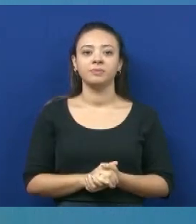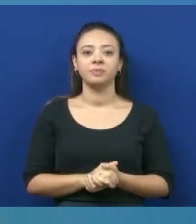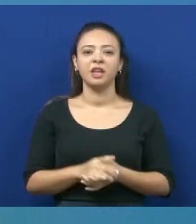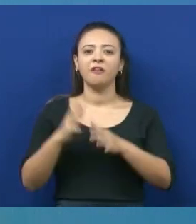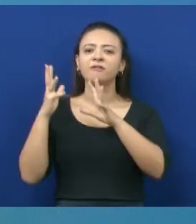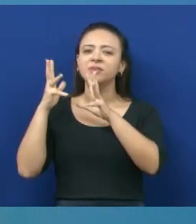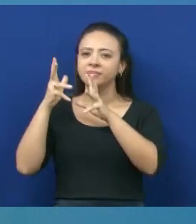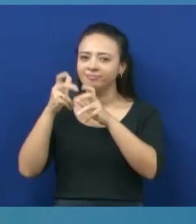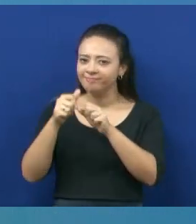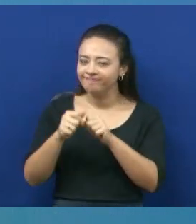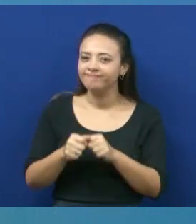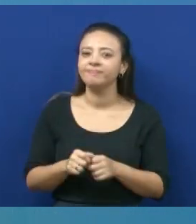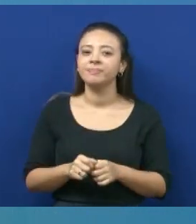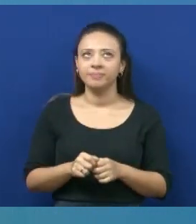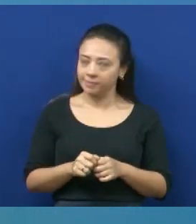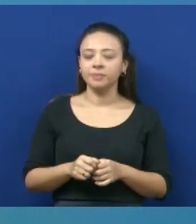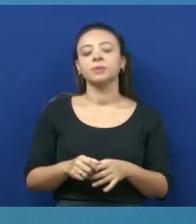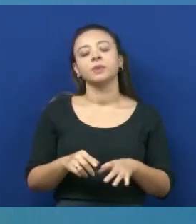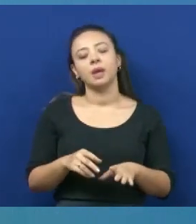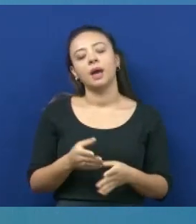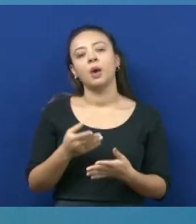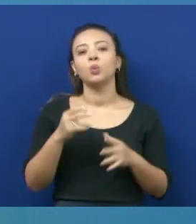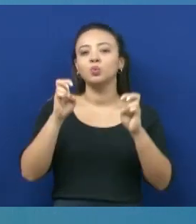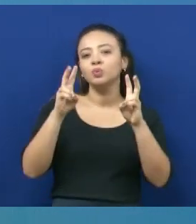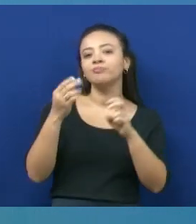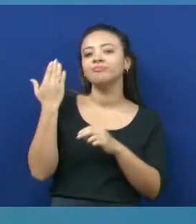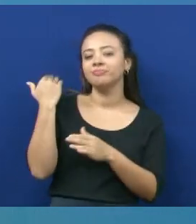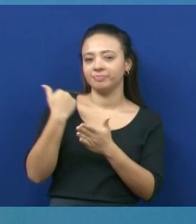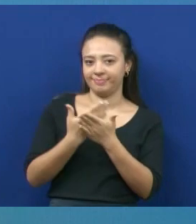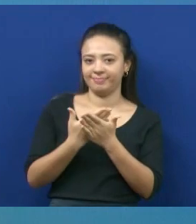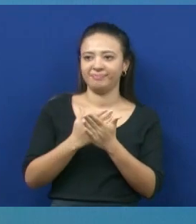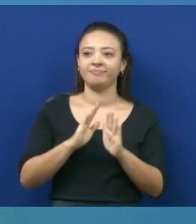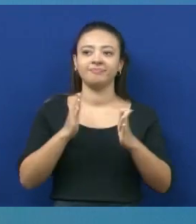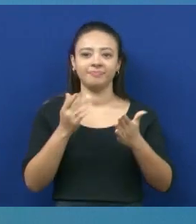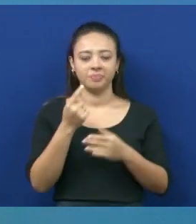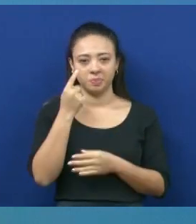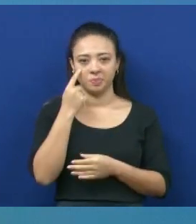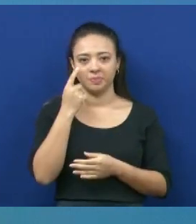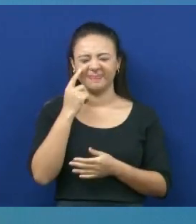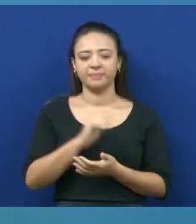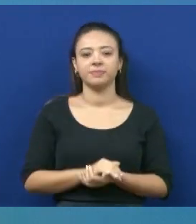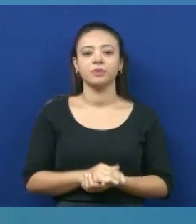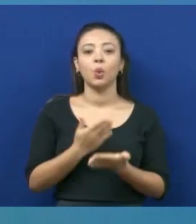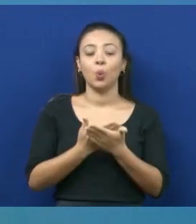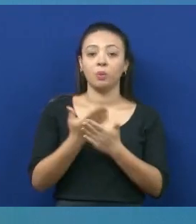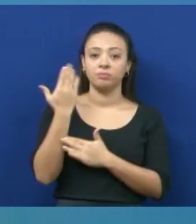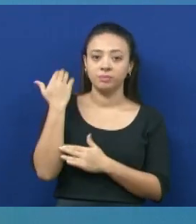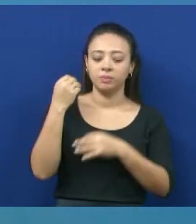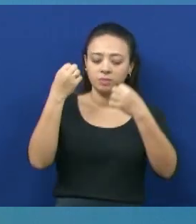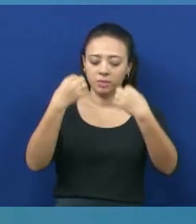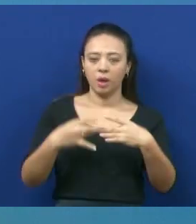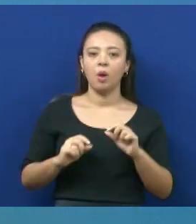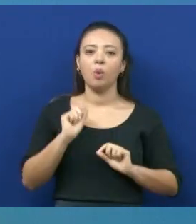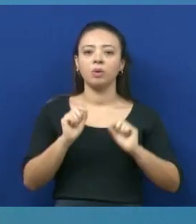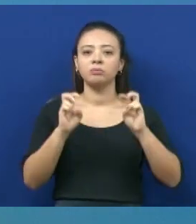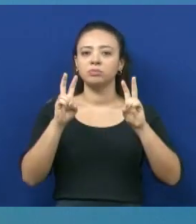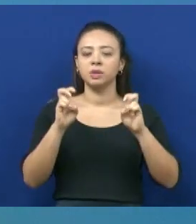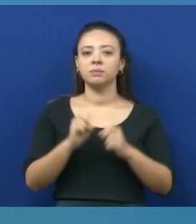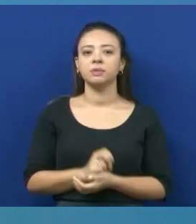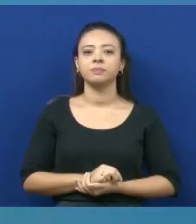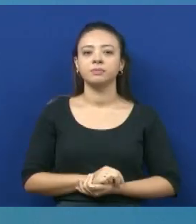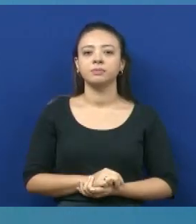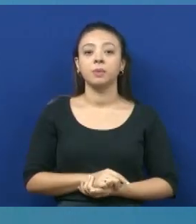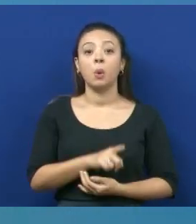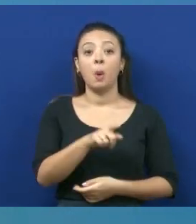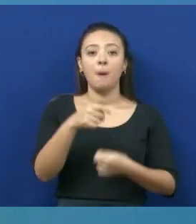uma revisada no que nós vimos na aula passada. Vejam só, na aula passada eu falei sobre duas palavrinhas que nós